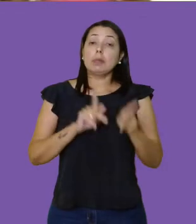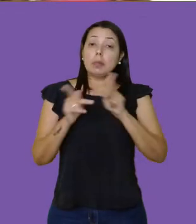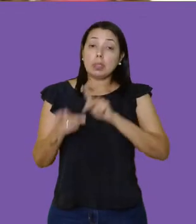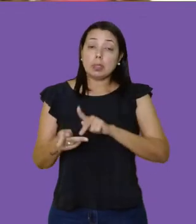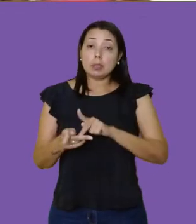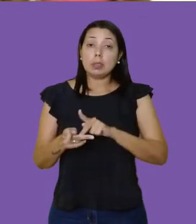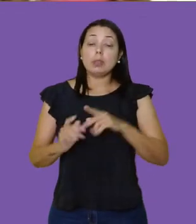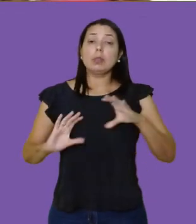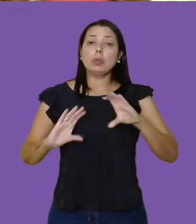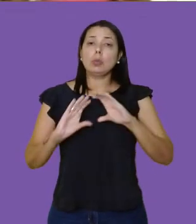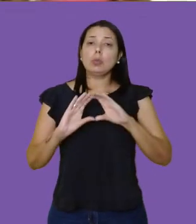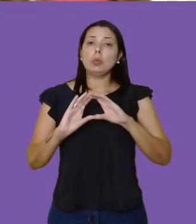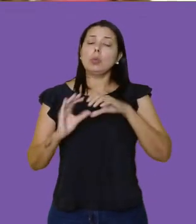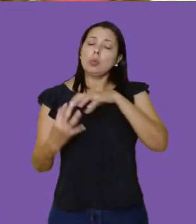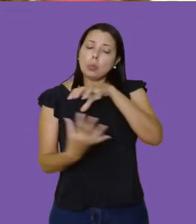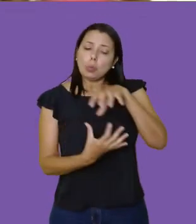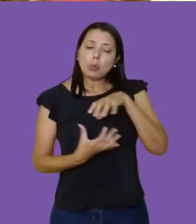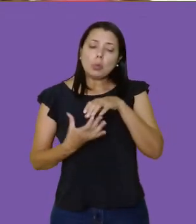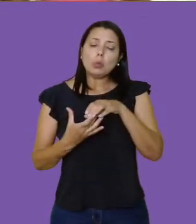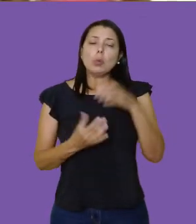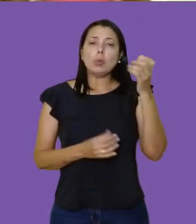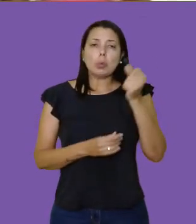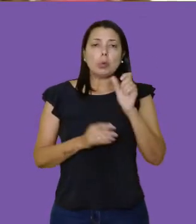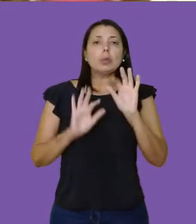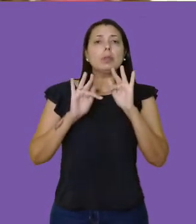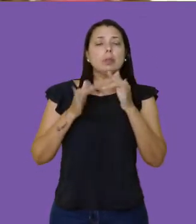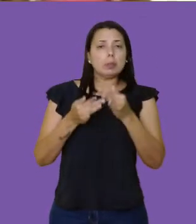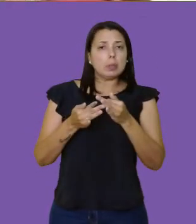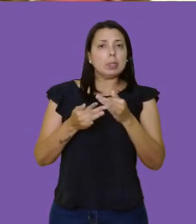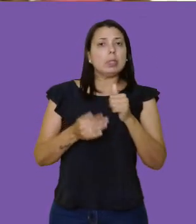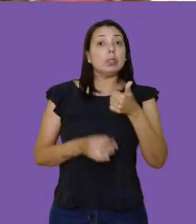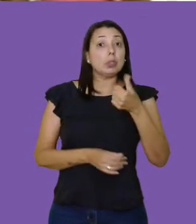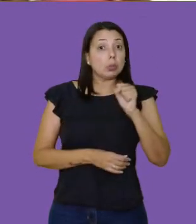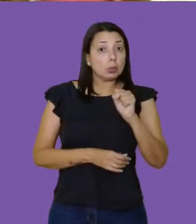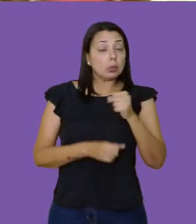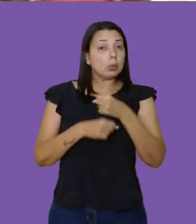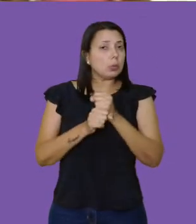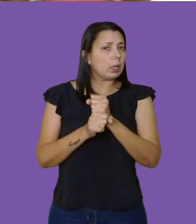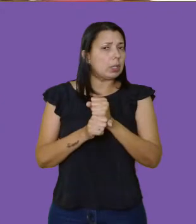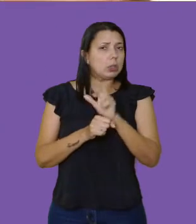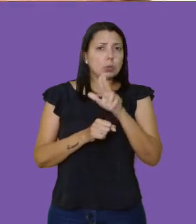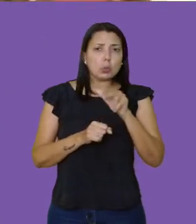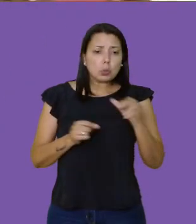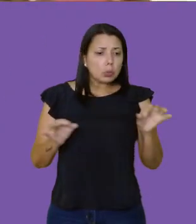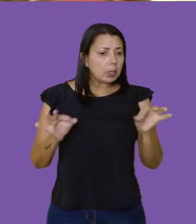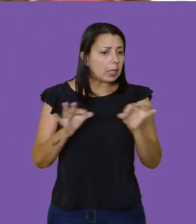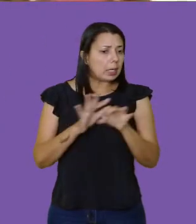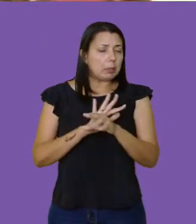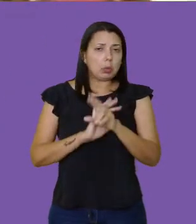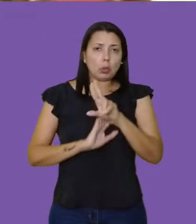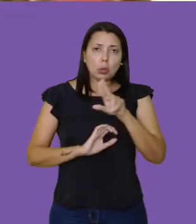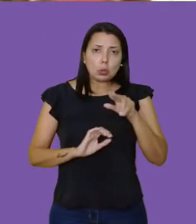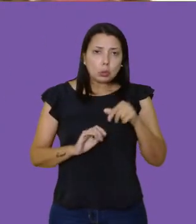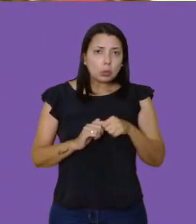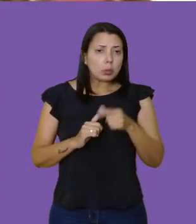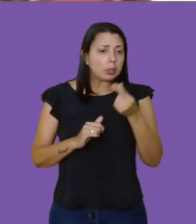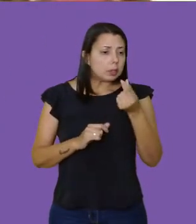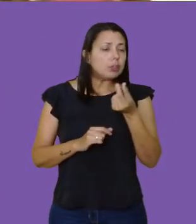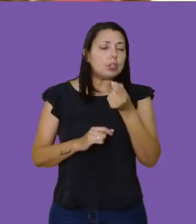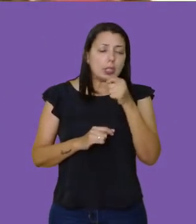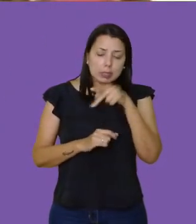Bolsa Família funciona há 18 anos, nunca foi interrompido, nunca ficou sem